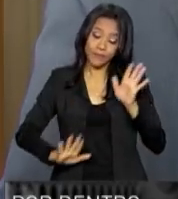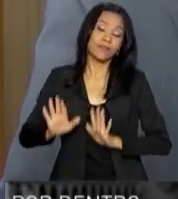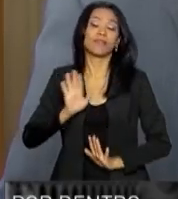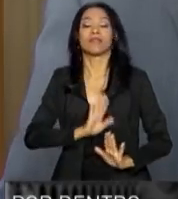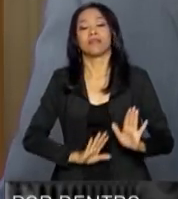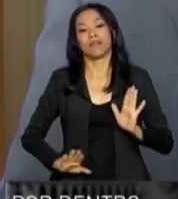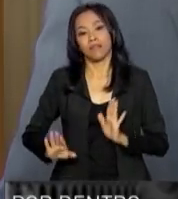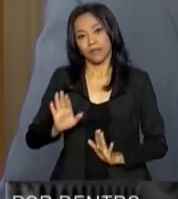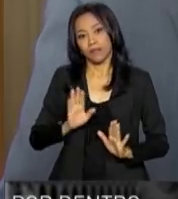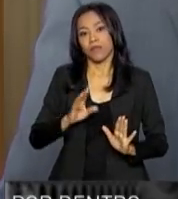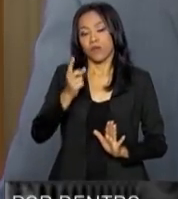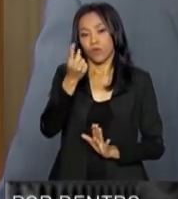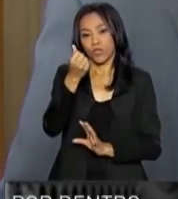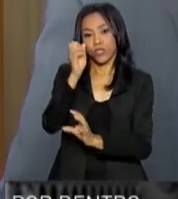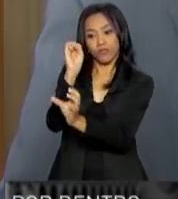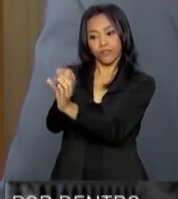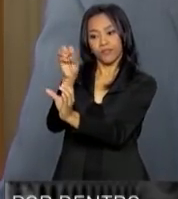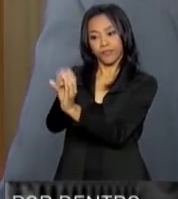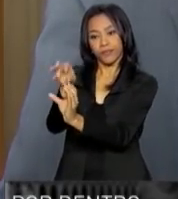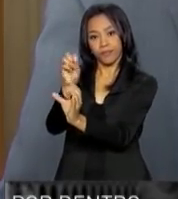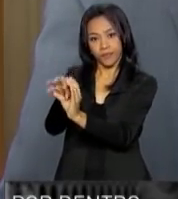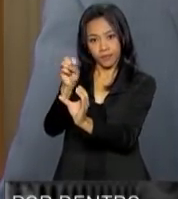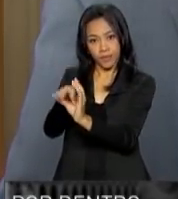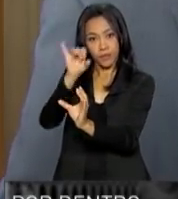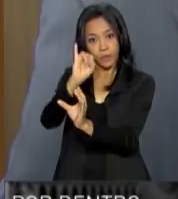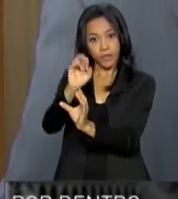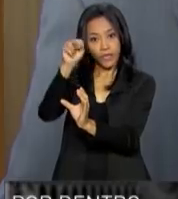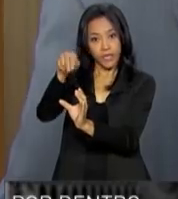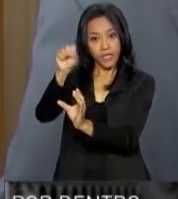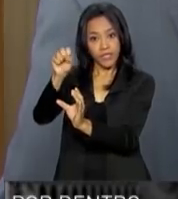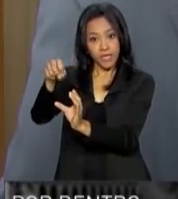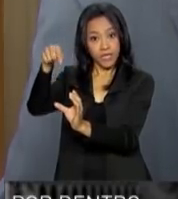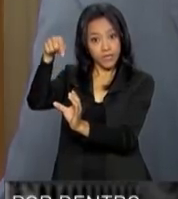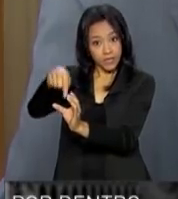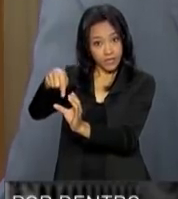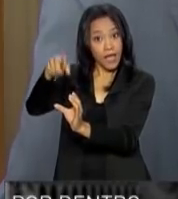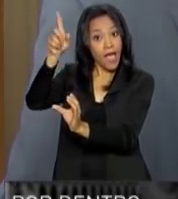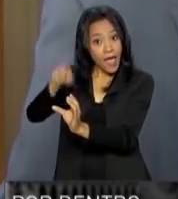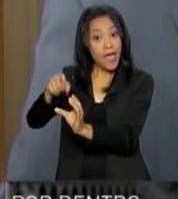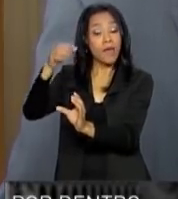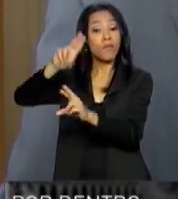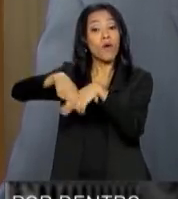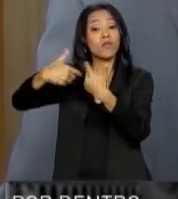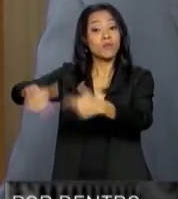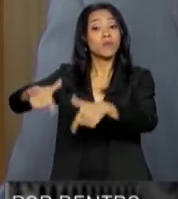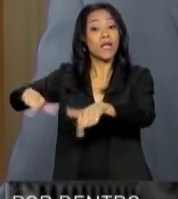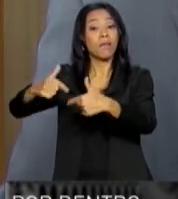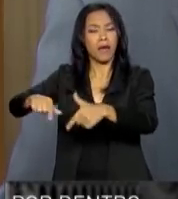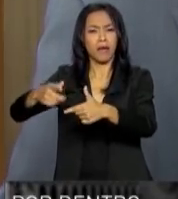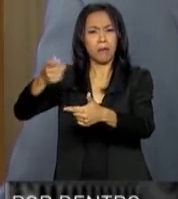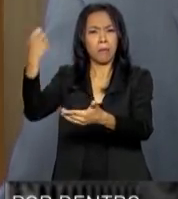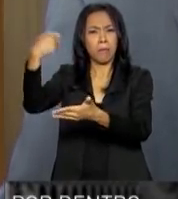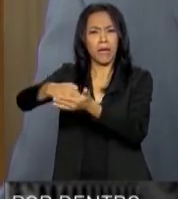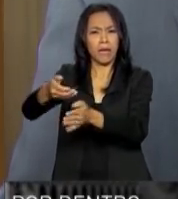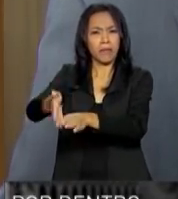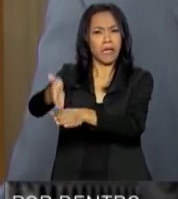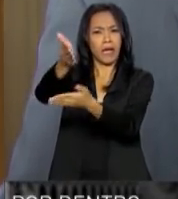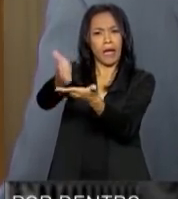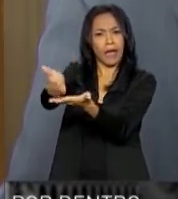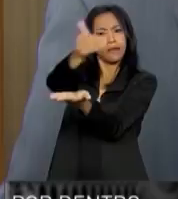as contribuições de previdência são relacionadas ao trabalho então não existe o pagamento adiantado para você receber a aposentadoria do